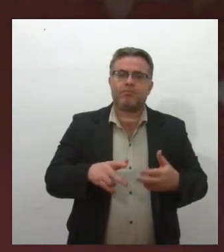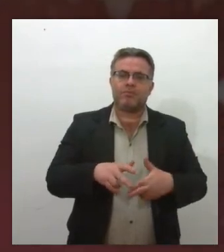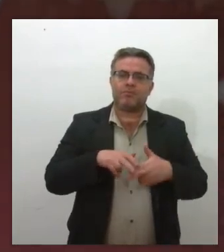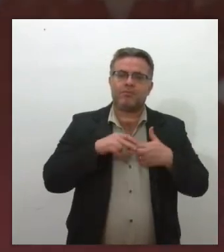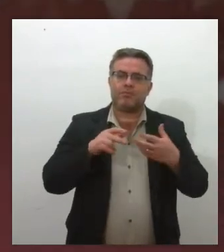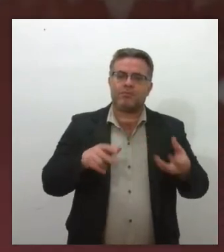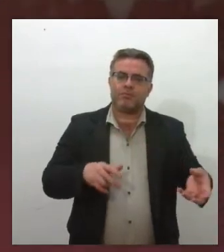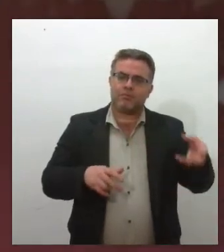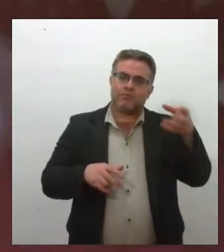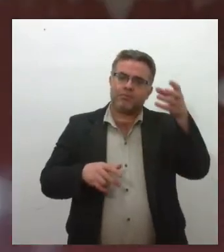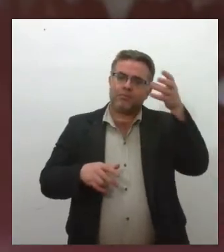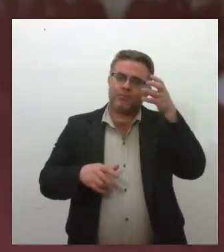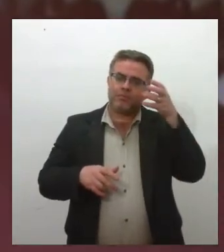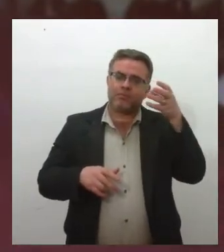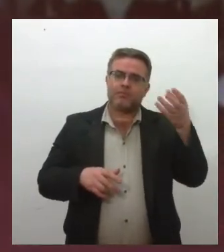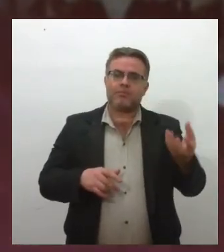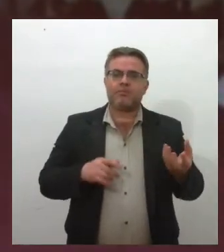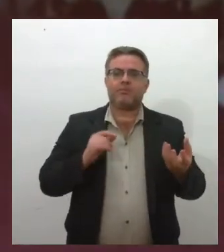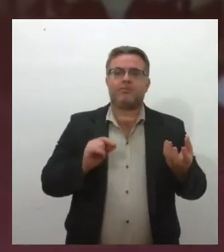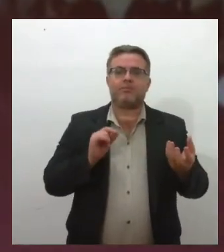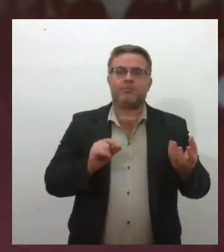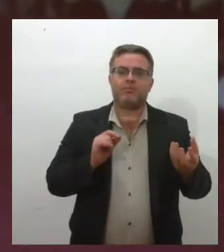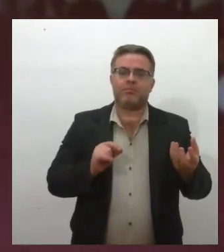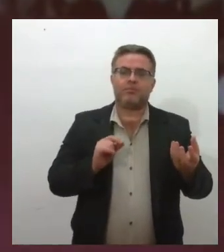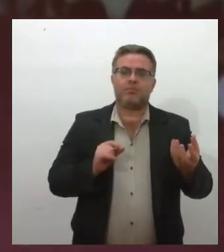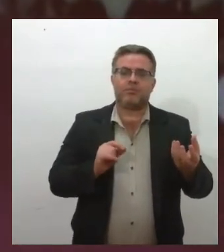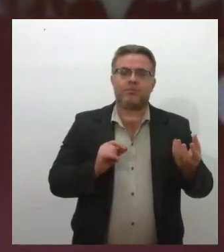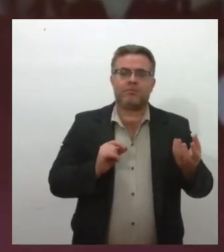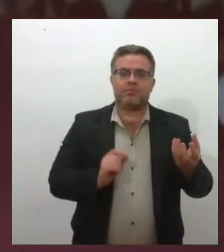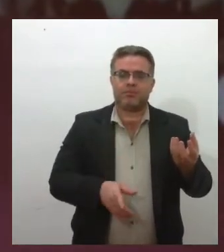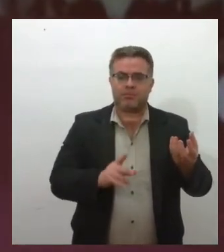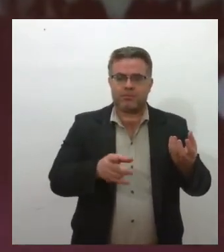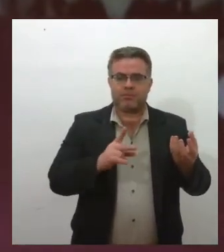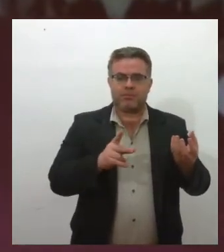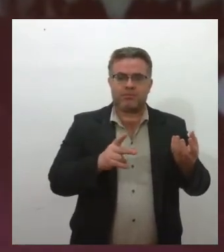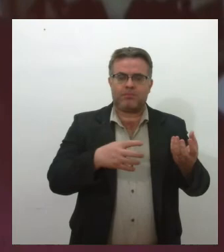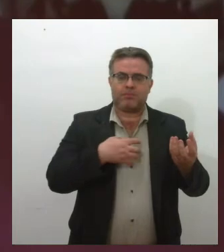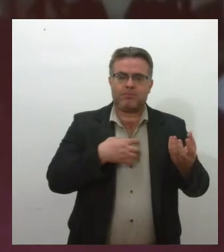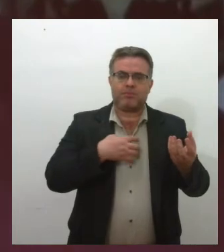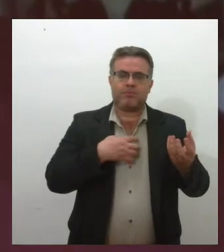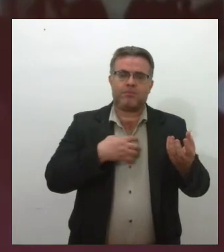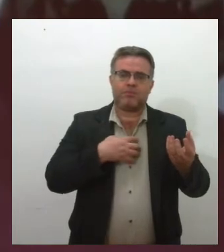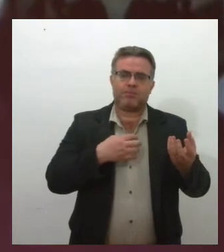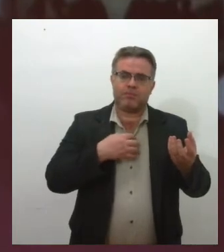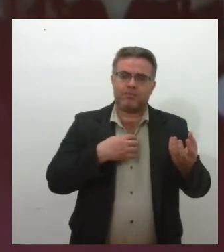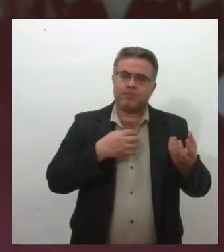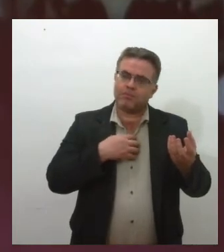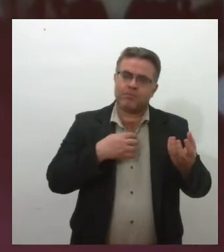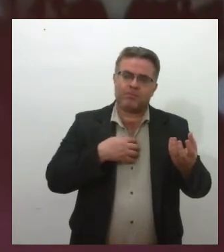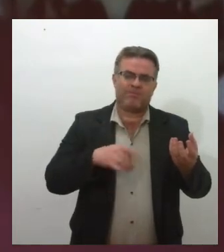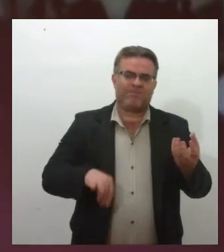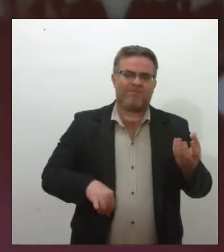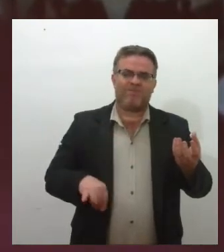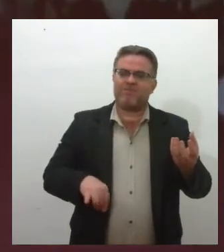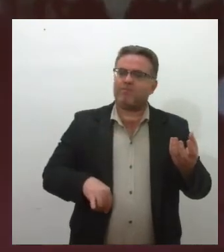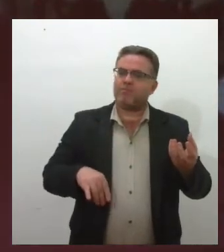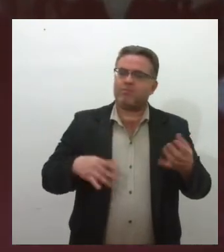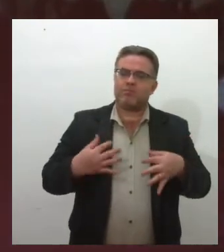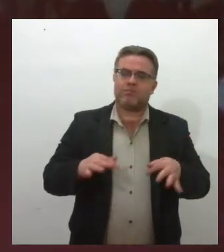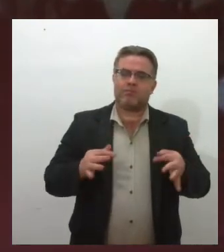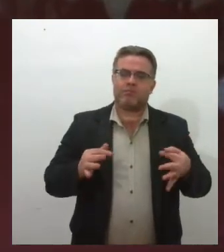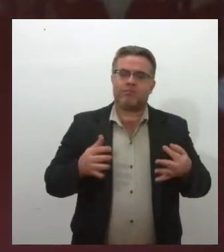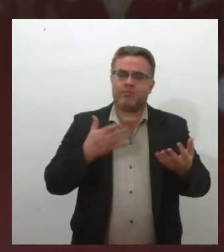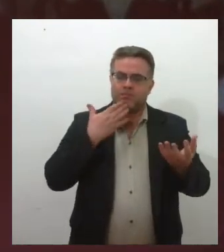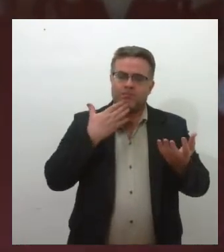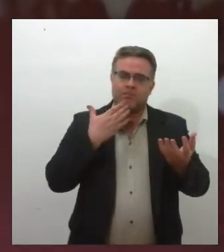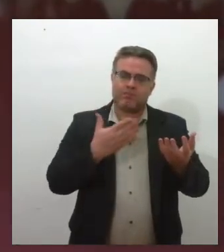a imagem nos meus olhos, no meio da crise de conjuntivite, uma noite de muita dor e sofrimento, pedi a ela